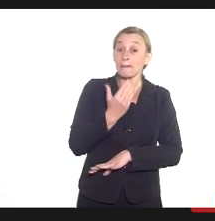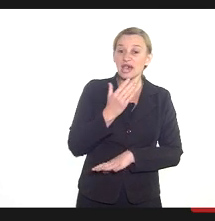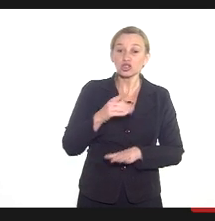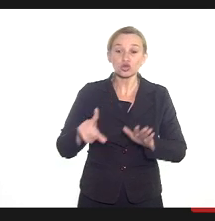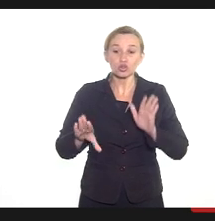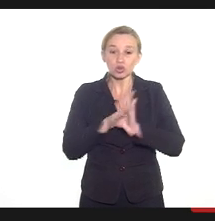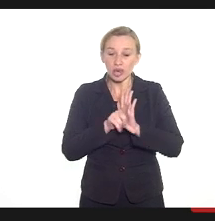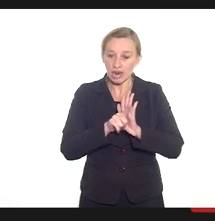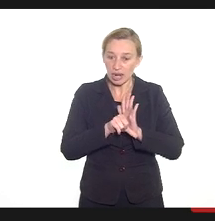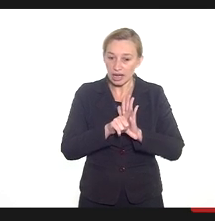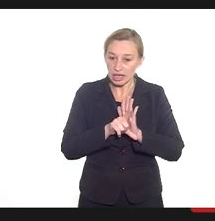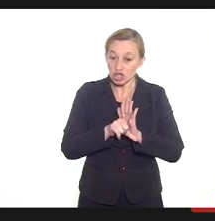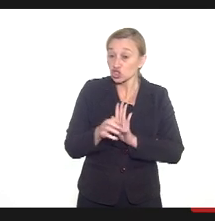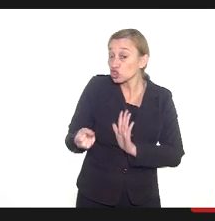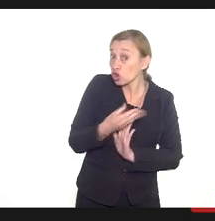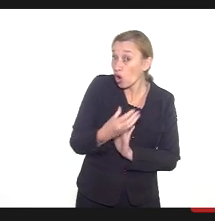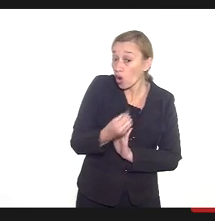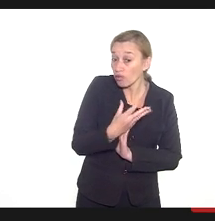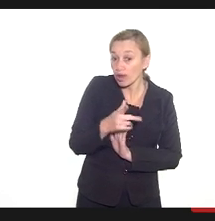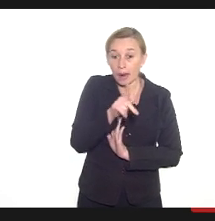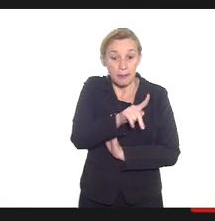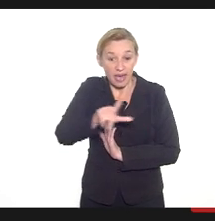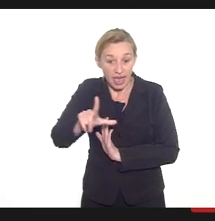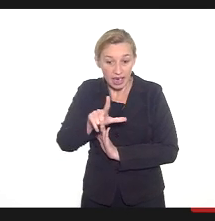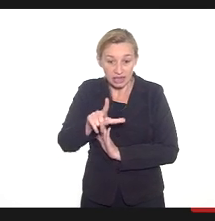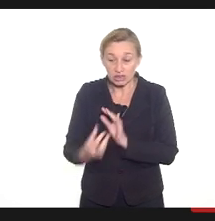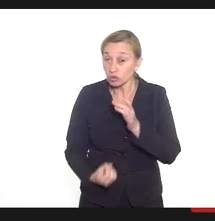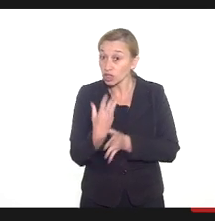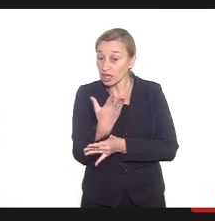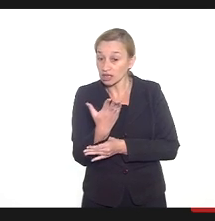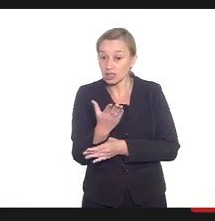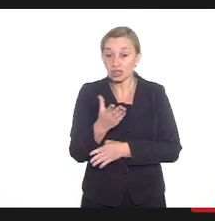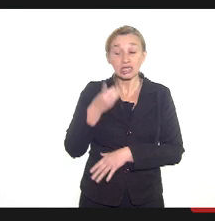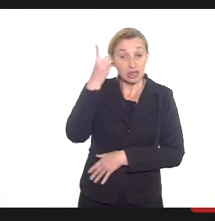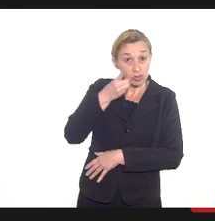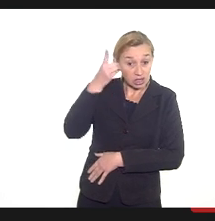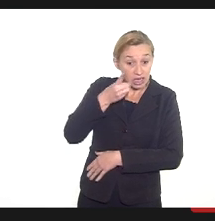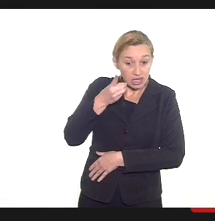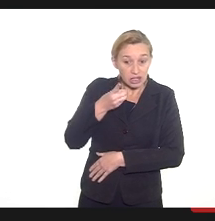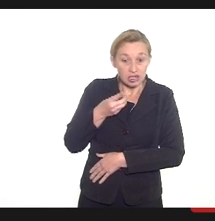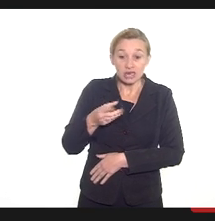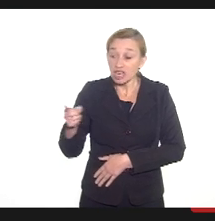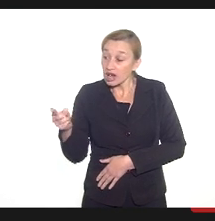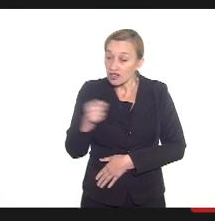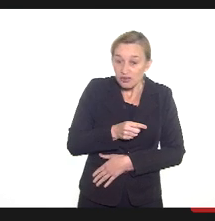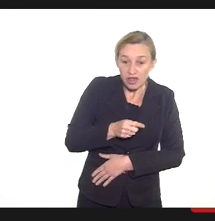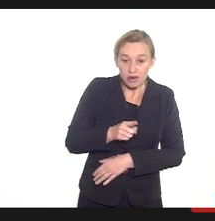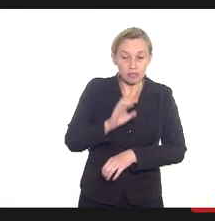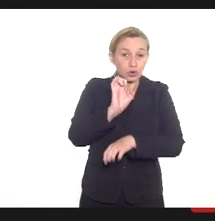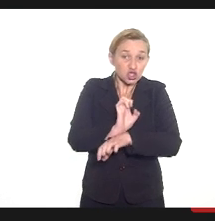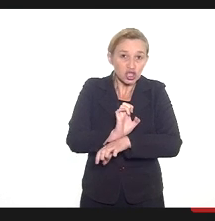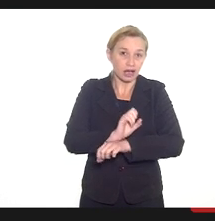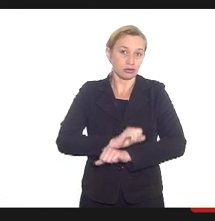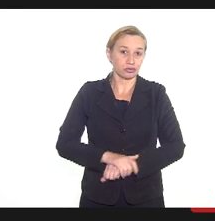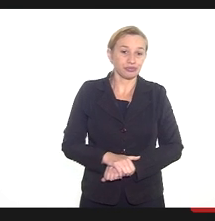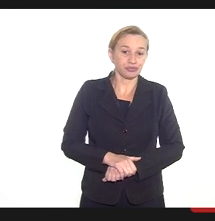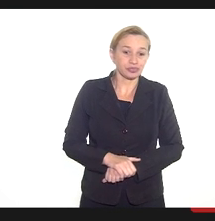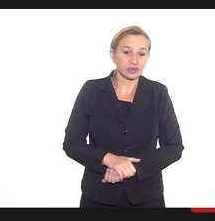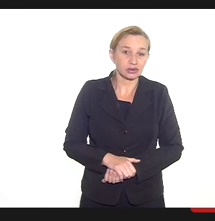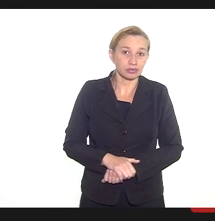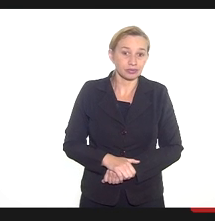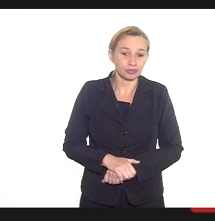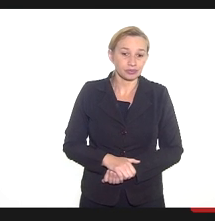leis recentes, nessas PLs que estão surgindo, deputadas, que elas venham para o Estado, que a